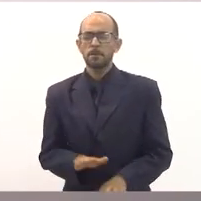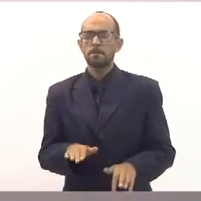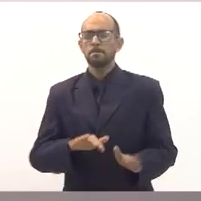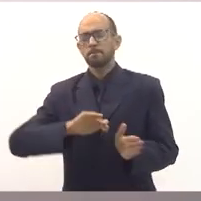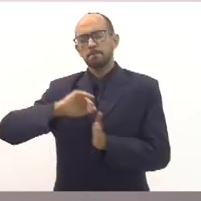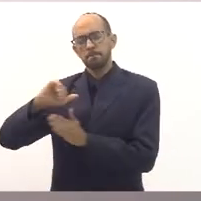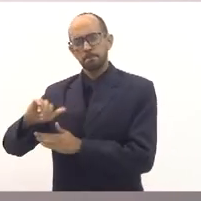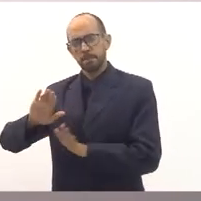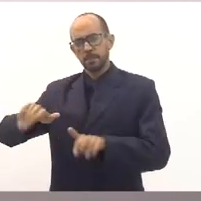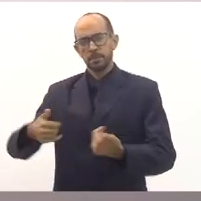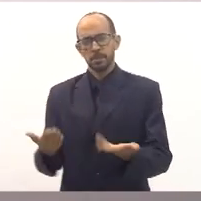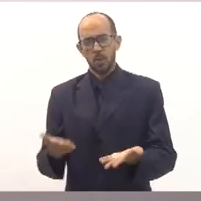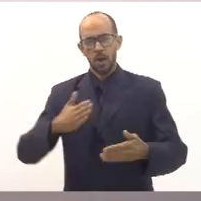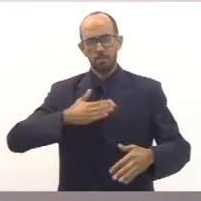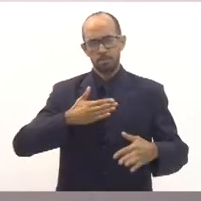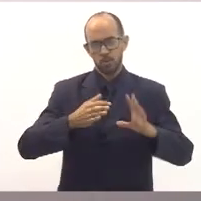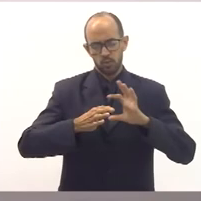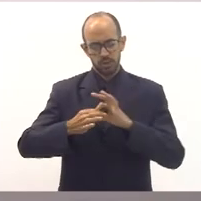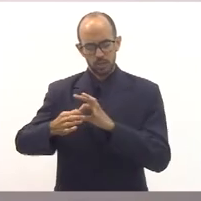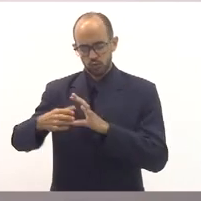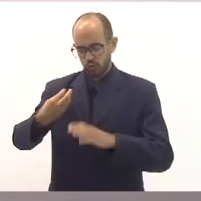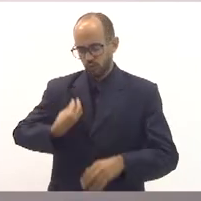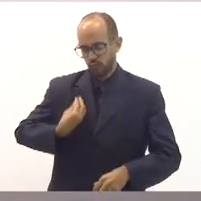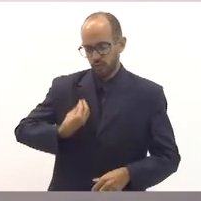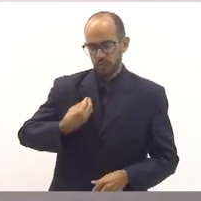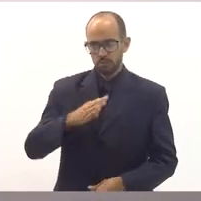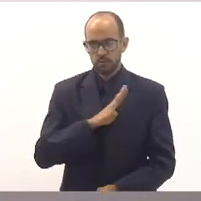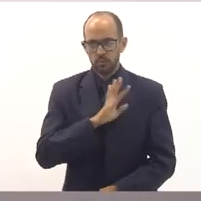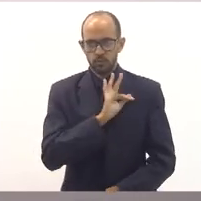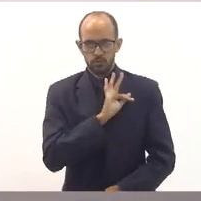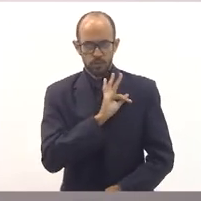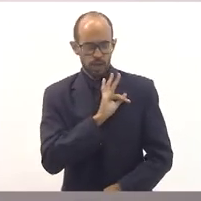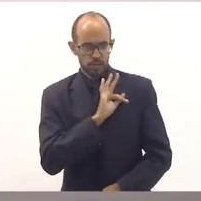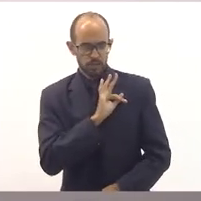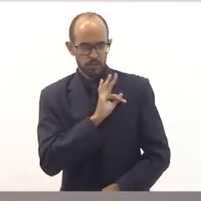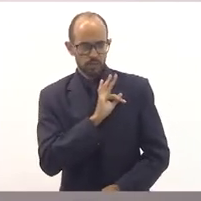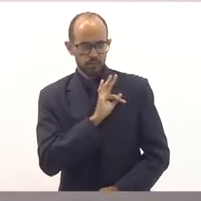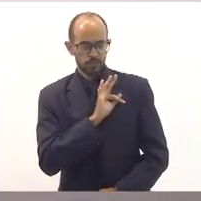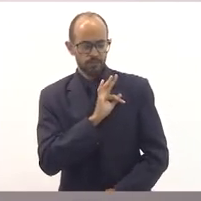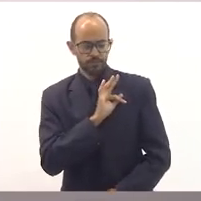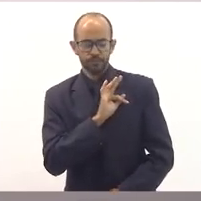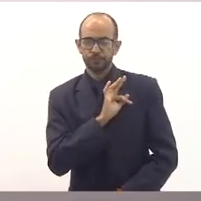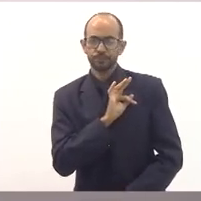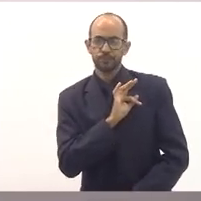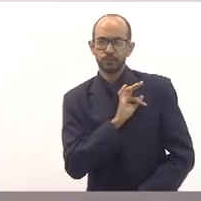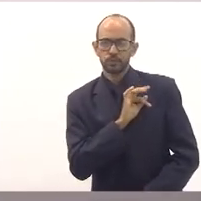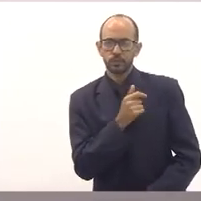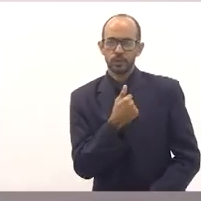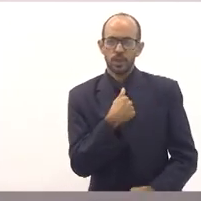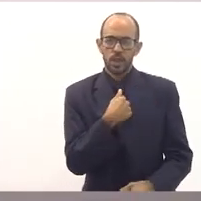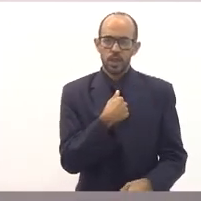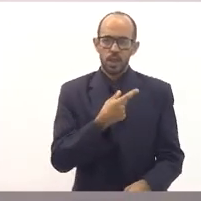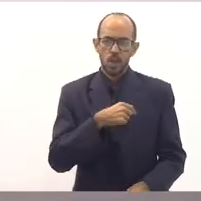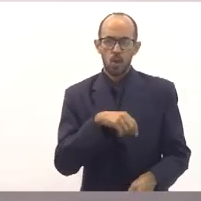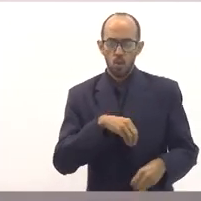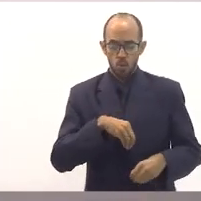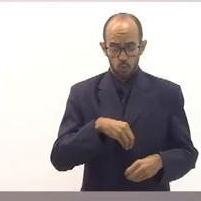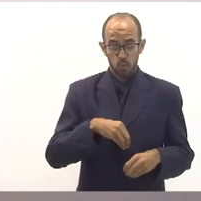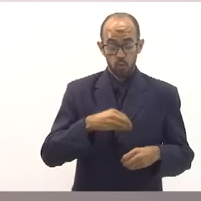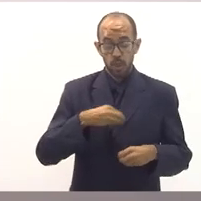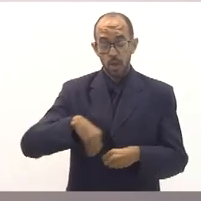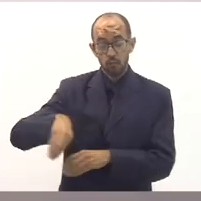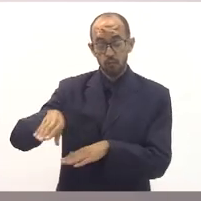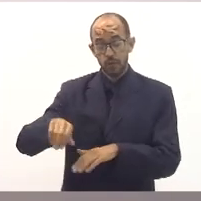minha realidade Baixada Fluminense o carro de Cruzeiro pode acompanhar eu levei a marcha da maconha para